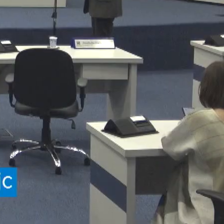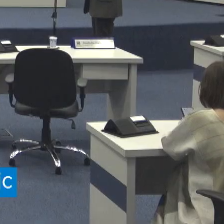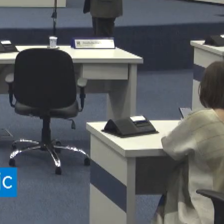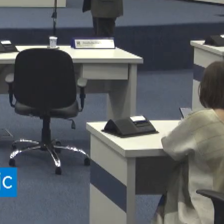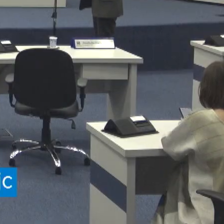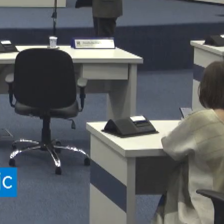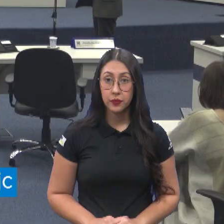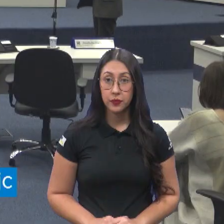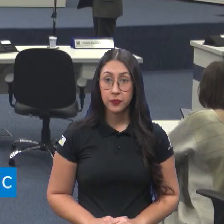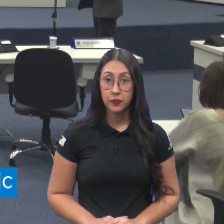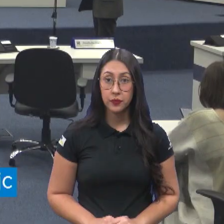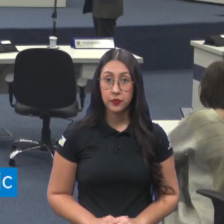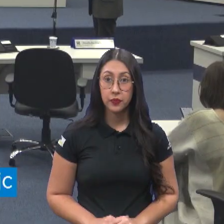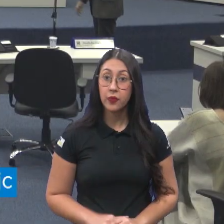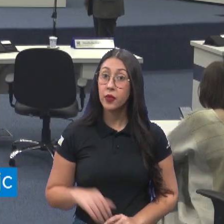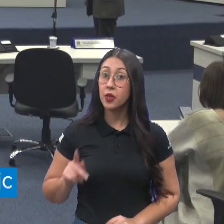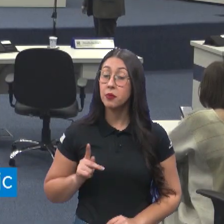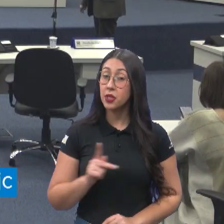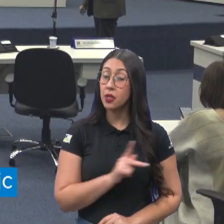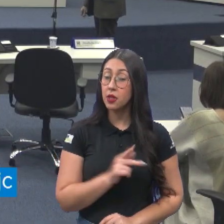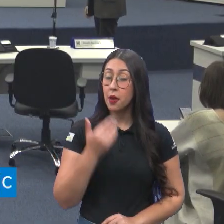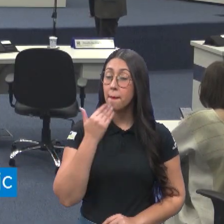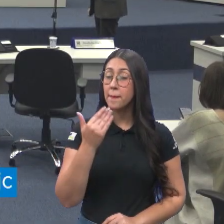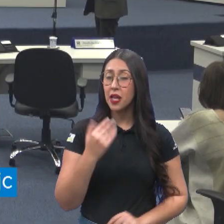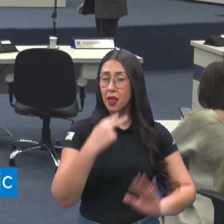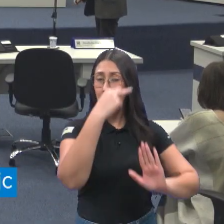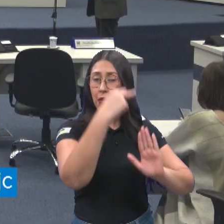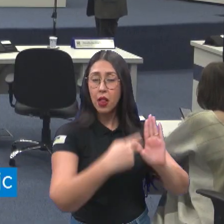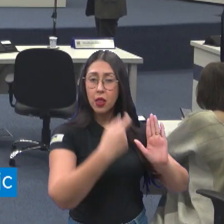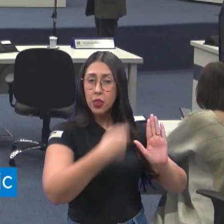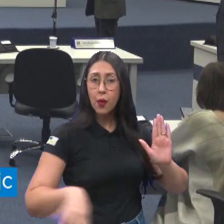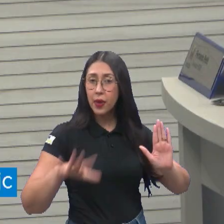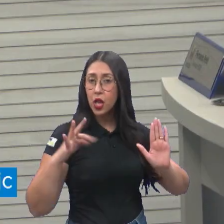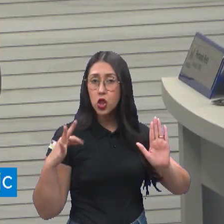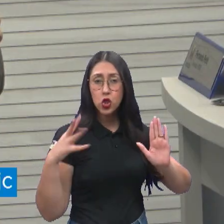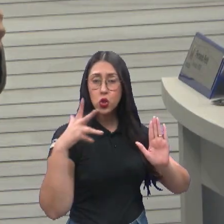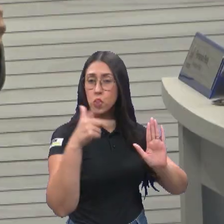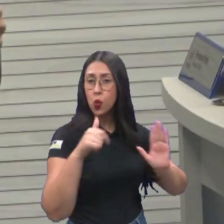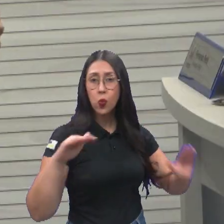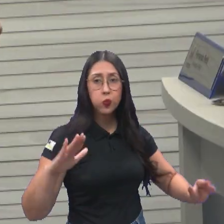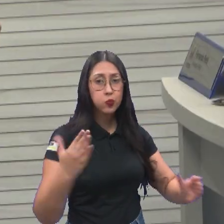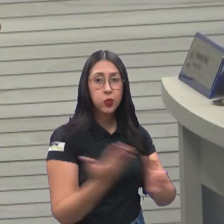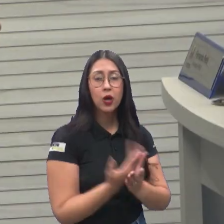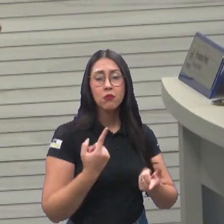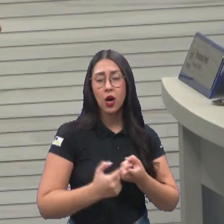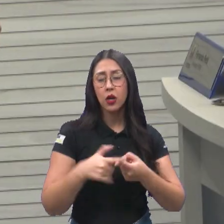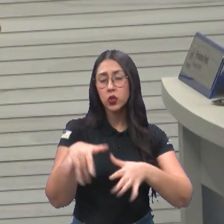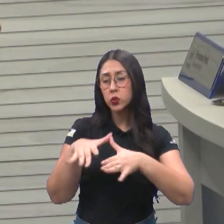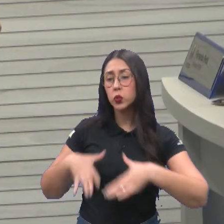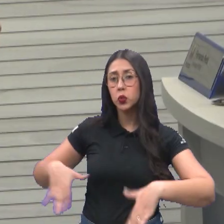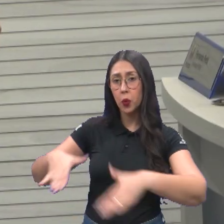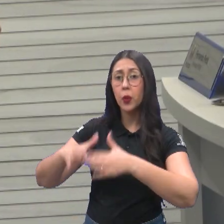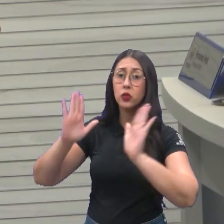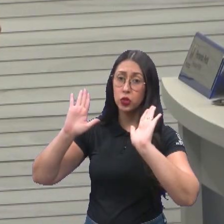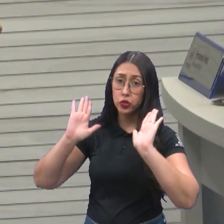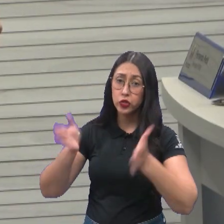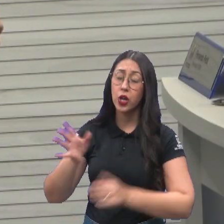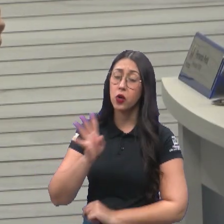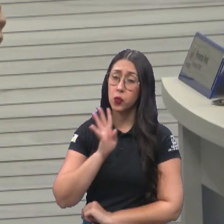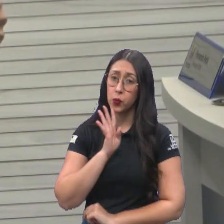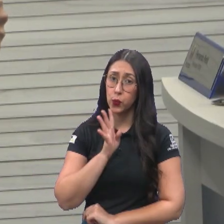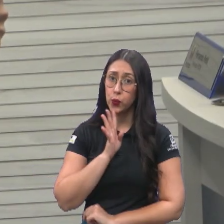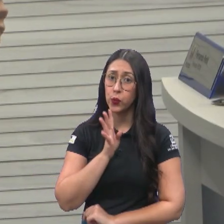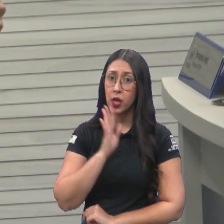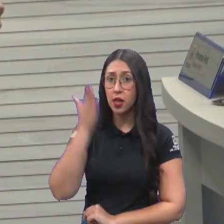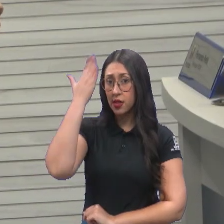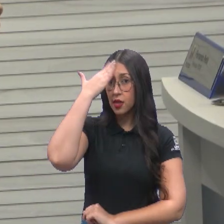Senhor presidente, solicito a supressão da leitura de todos os processos da pauta por ser de conhecimento de todos os vereadores